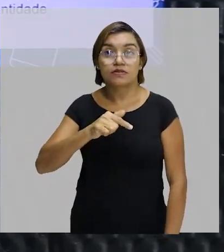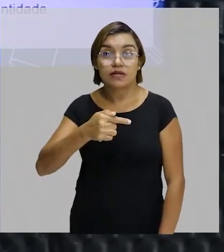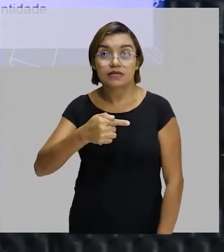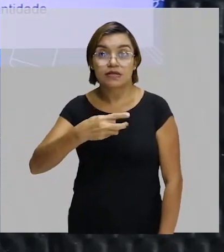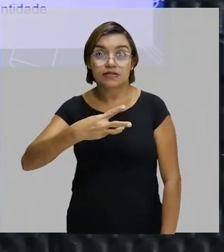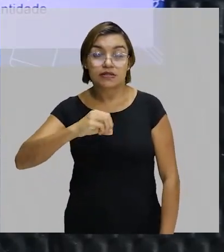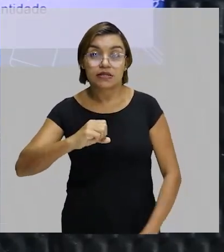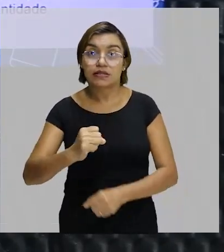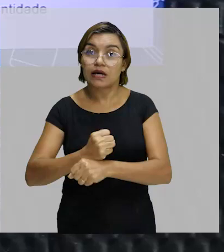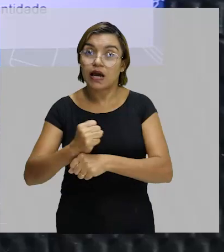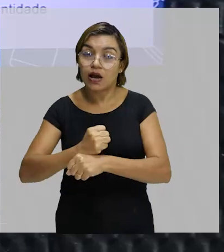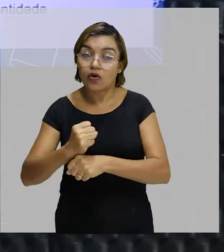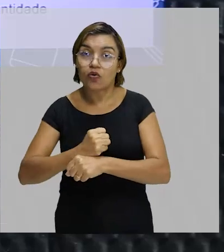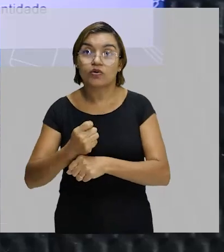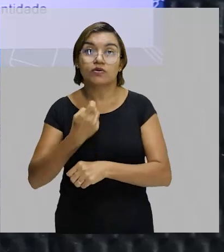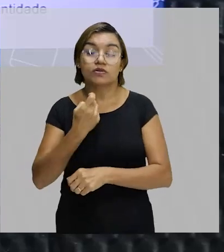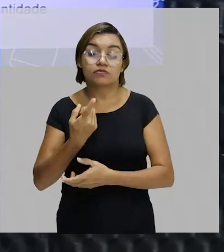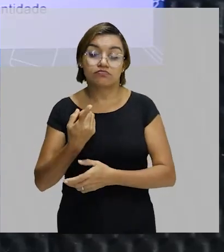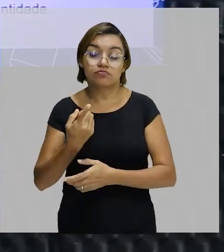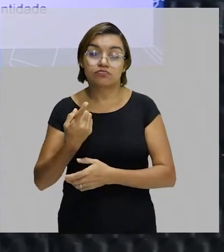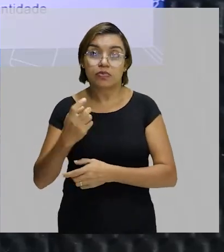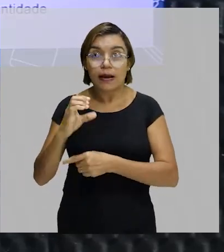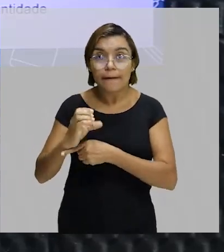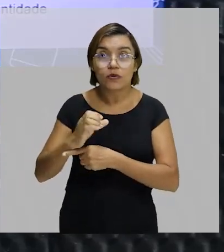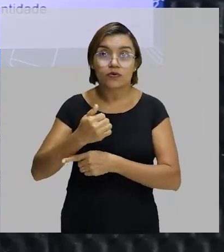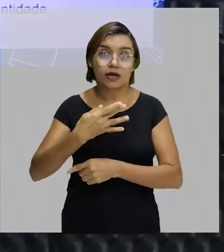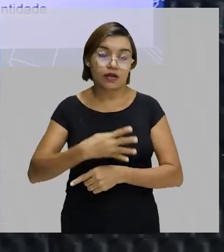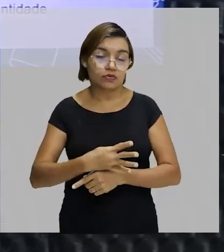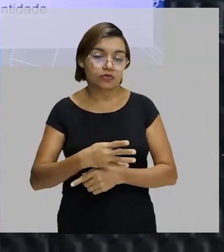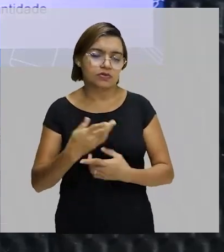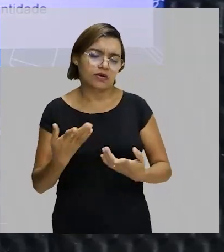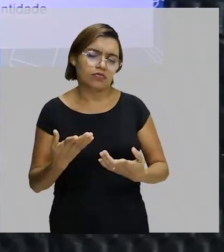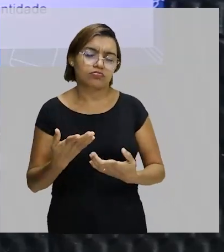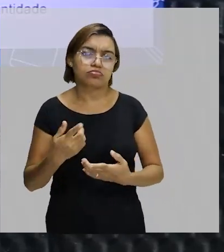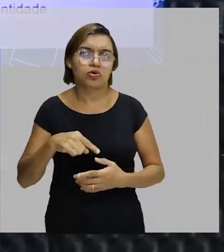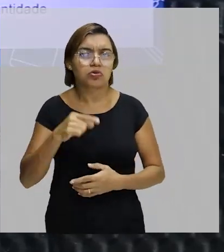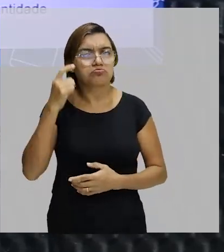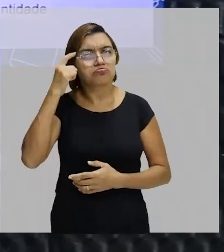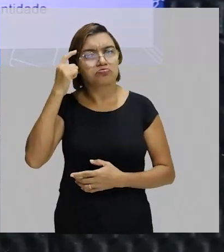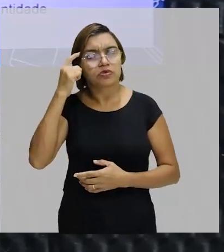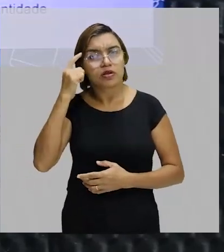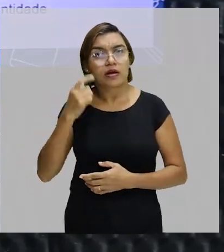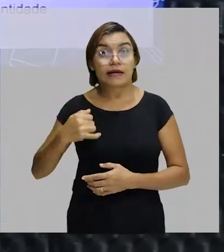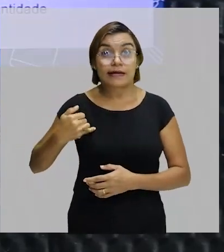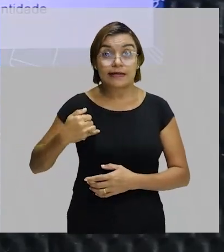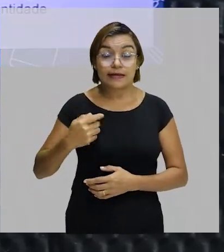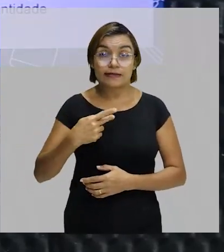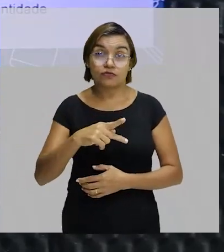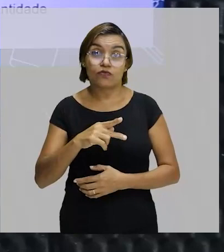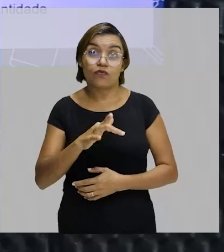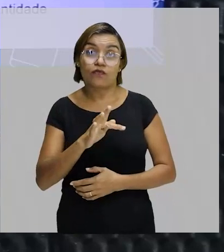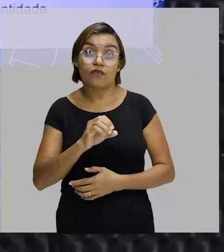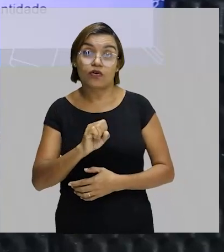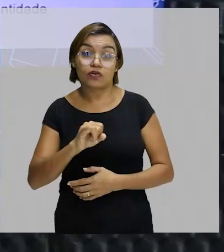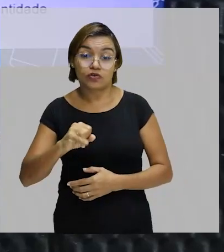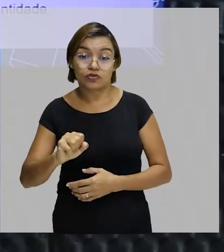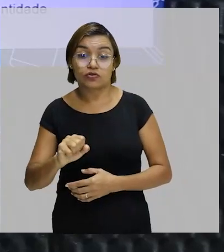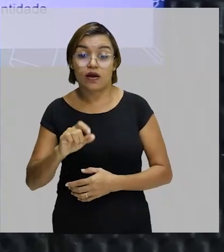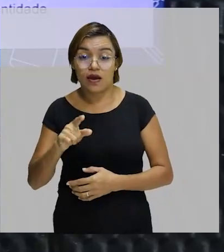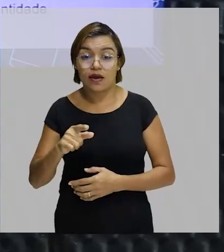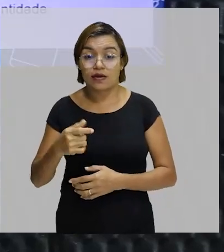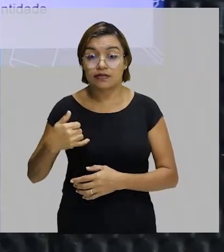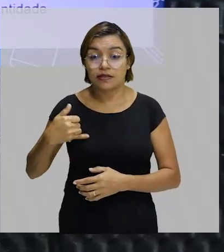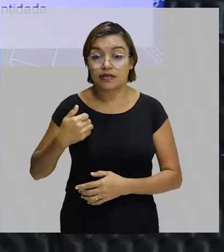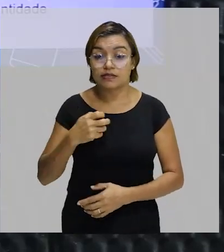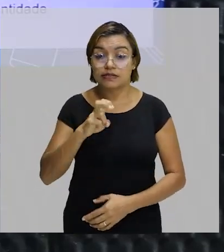anos para esse carbono 14. Então, nós podemos estimar a idade desse fóssil como de 5.730 anos.